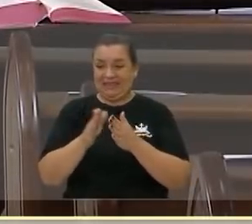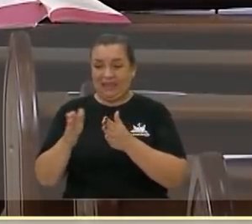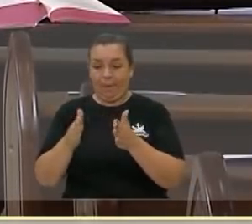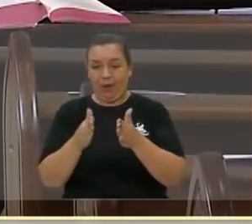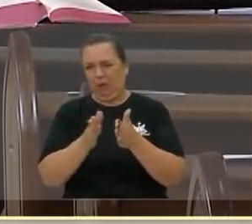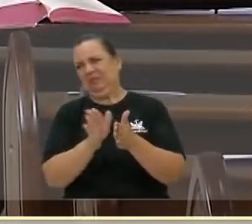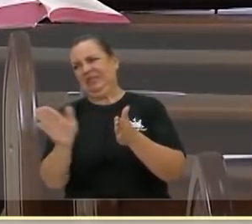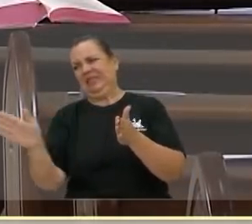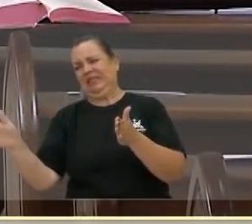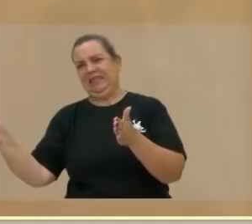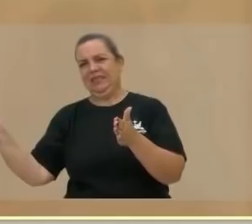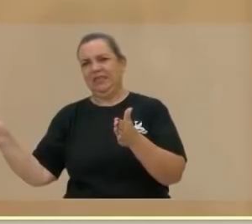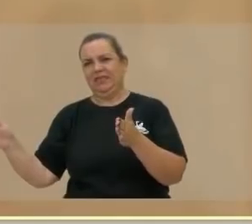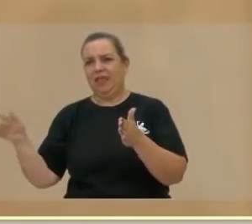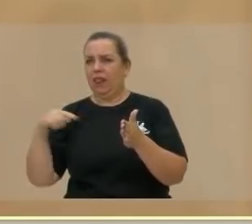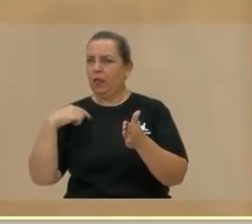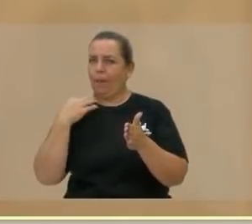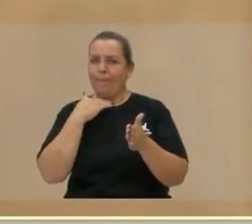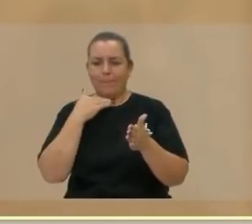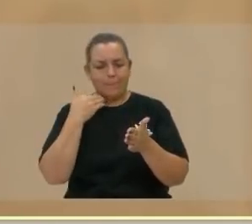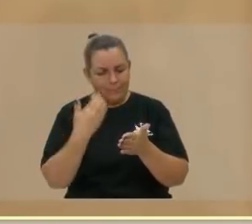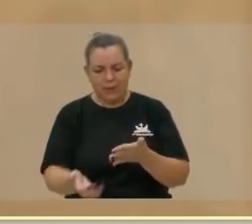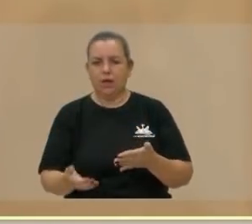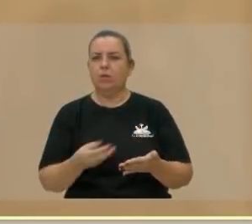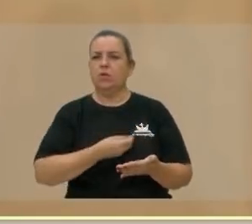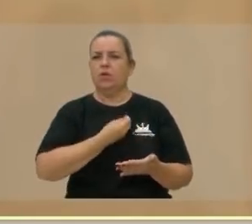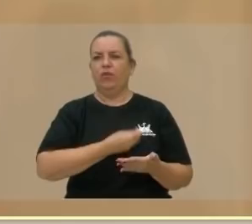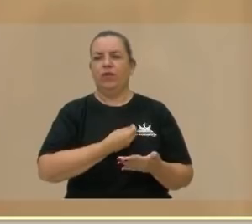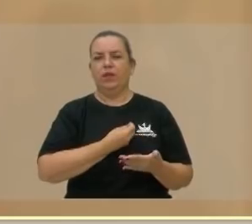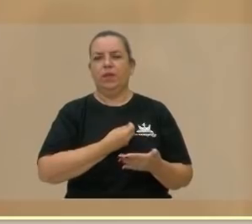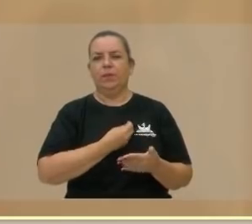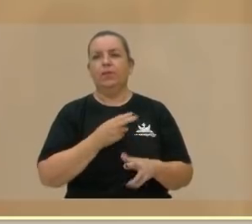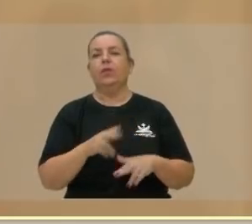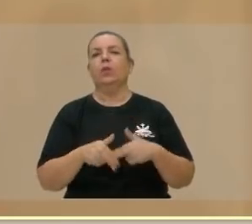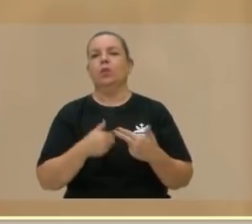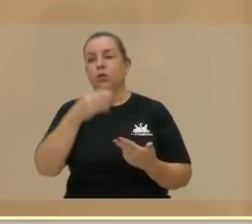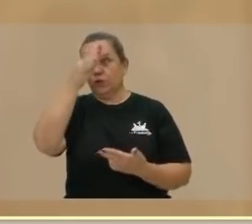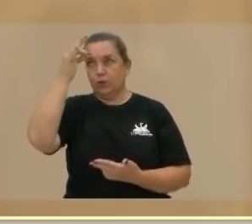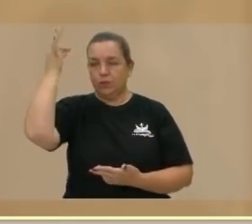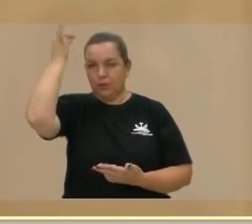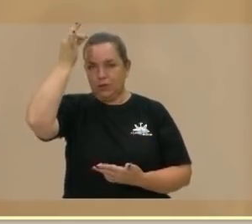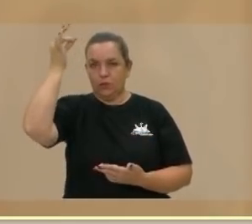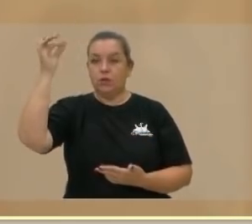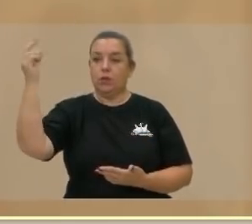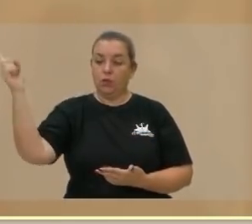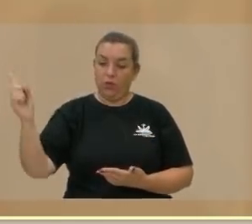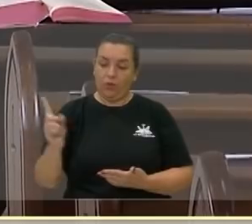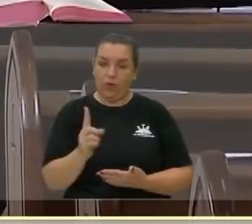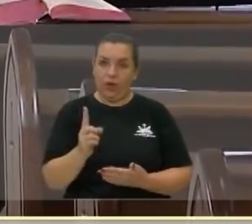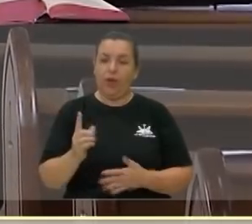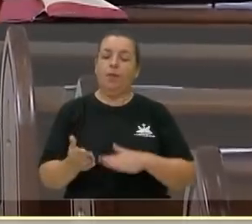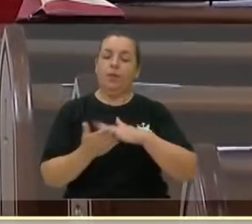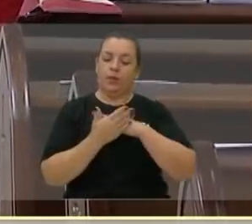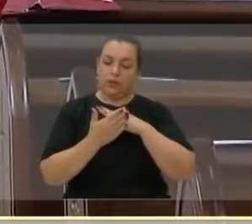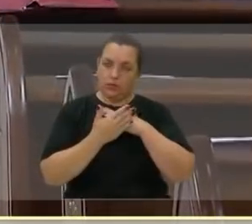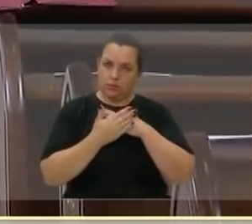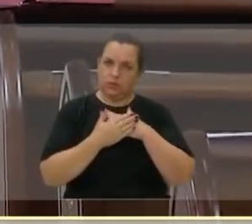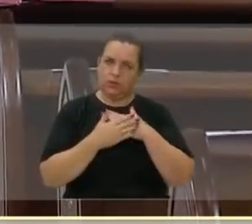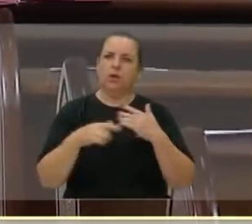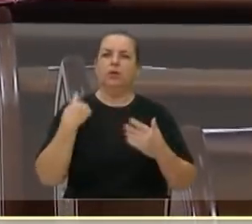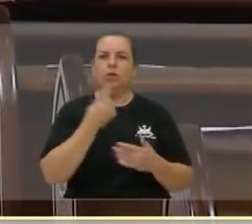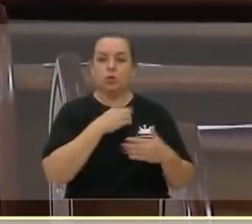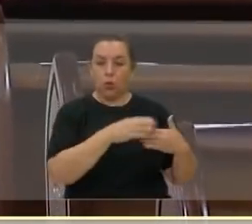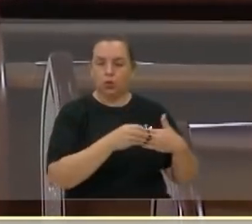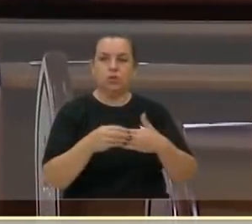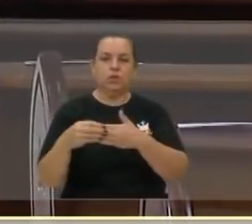que não percamos a vida? A assistência do Espírito Santo, o Espírito Santo que conduz,